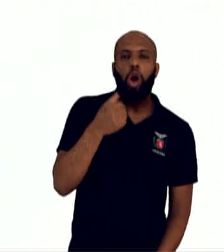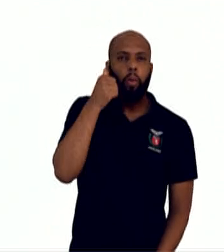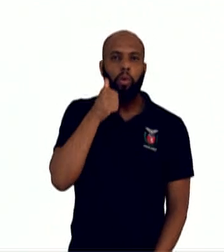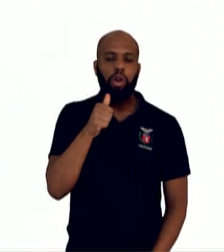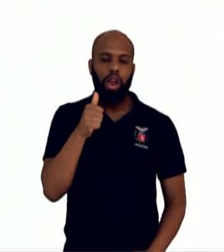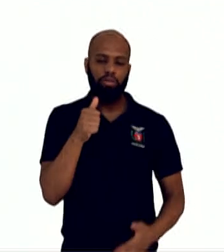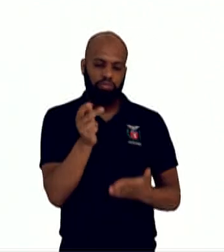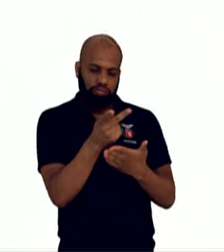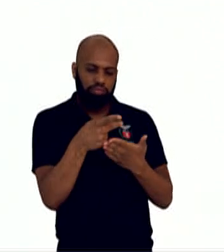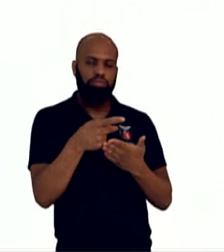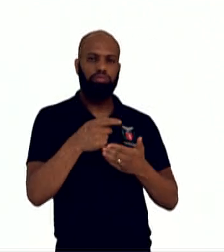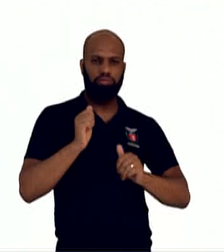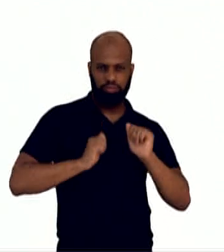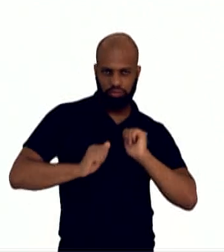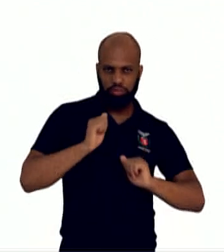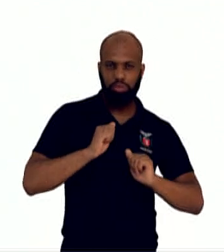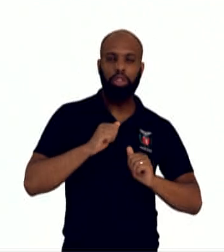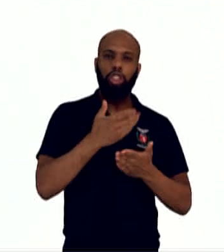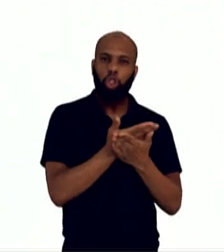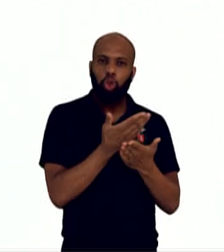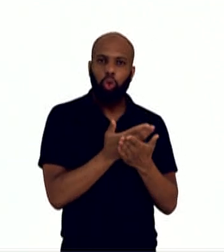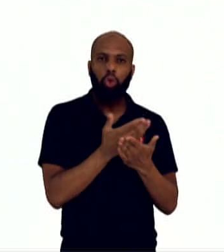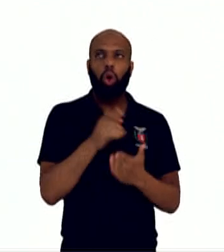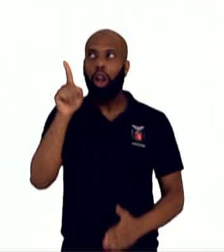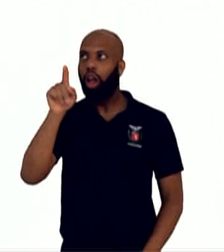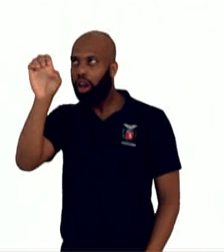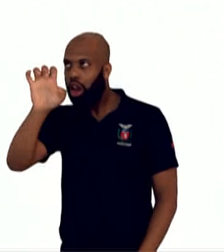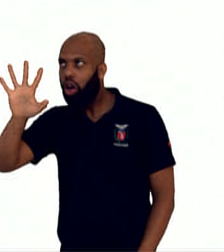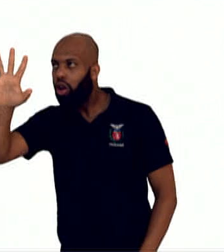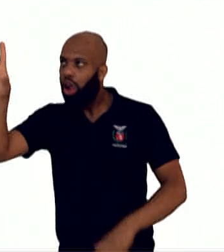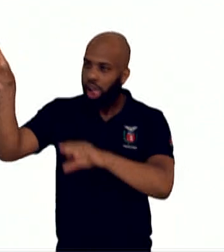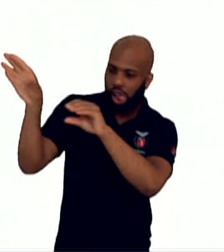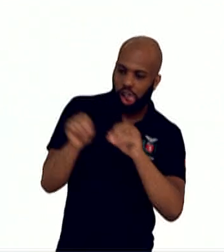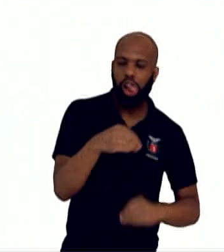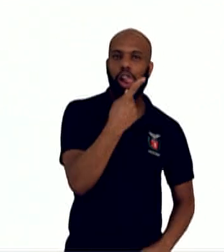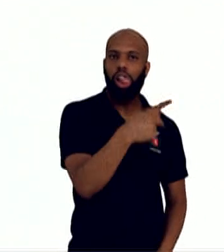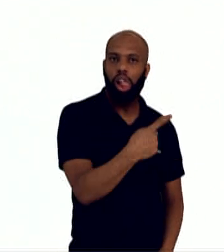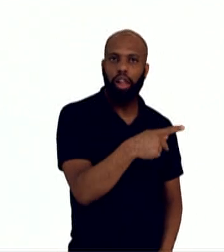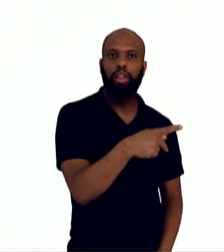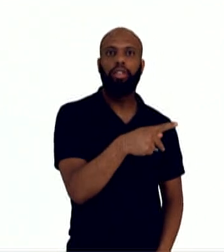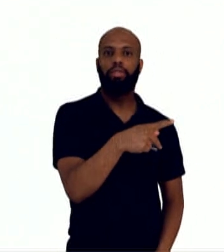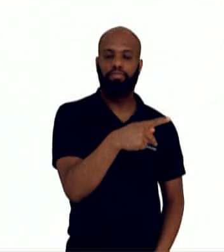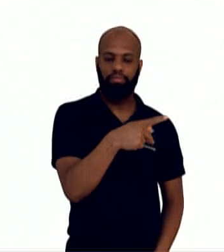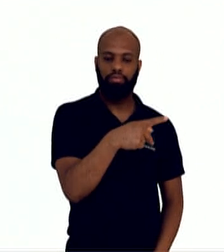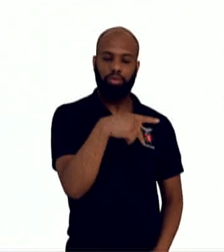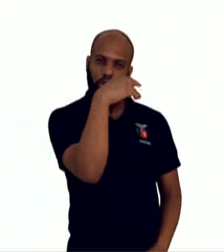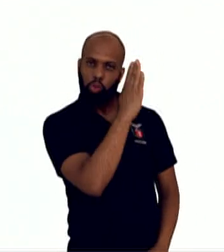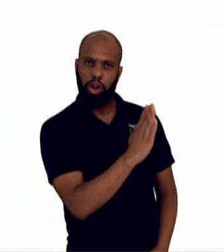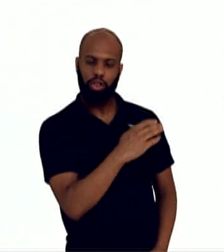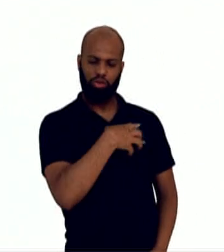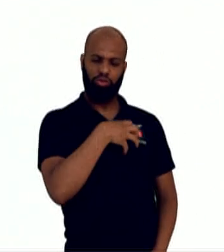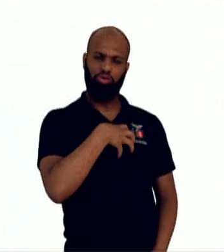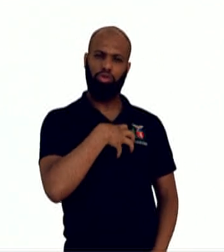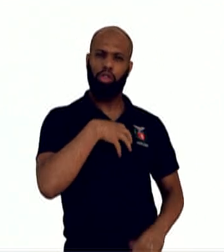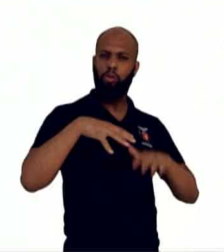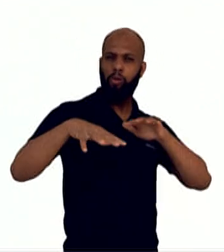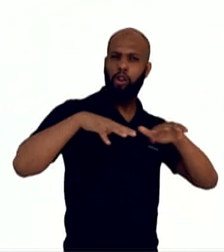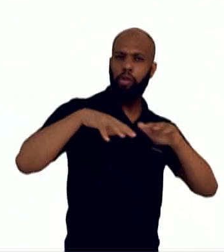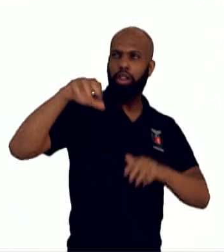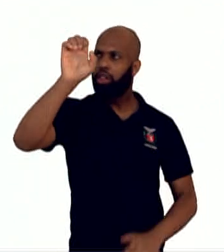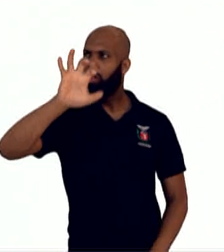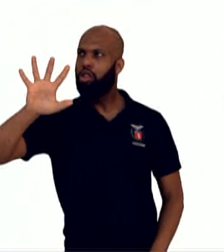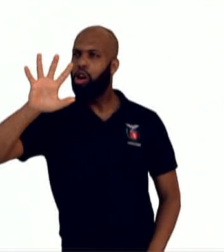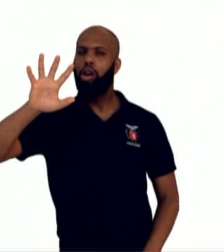Malfatti estudaram na Europa e trouxeram ao Brasil as tendências dos movimentos artísticos europeus. Qual foi o